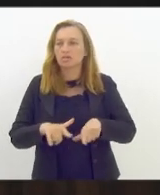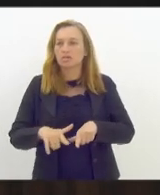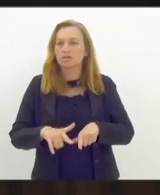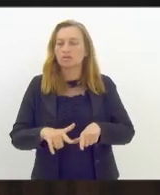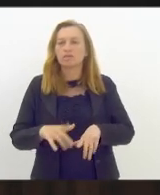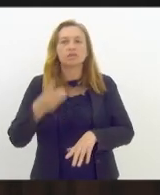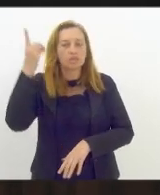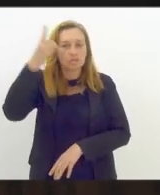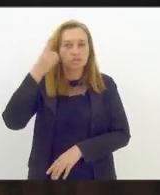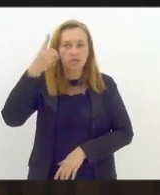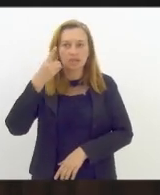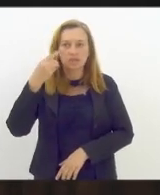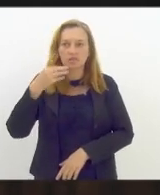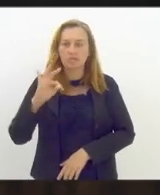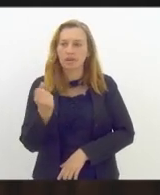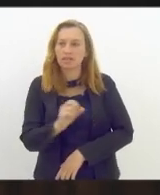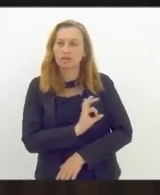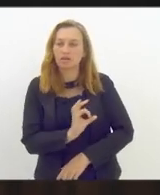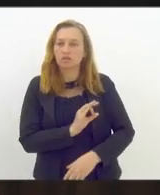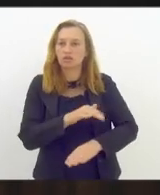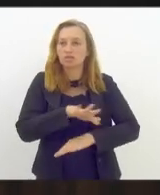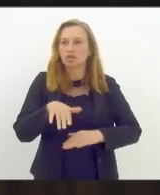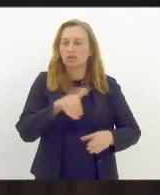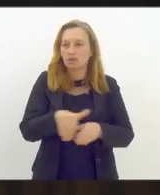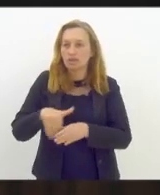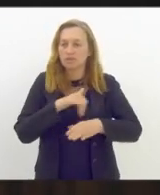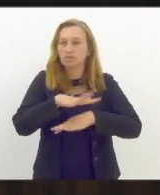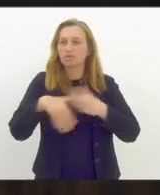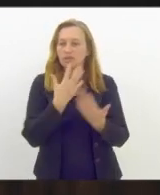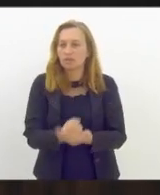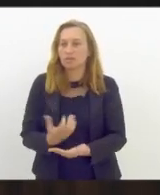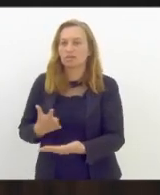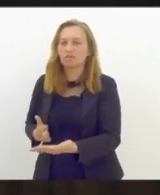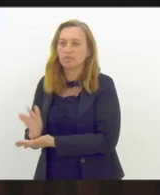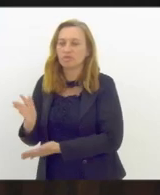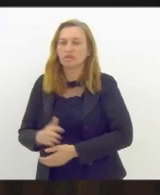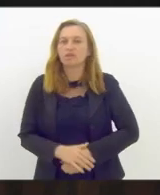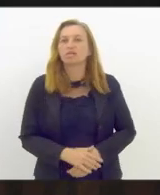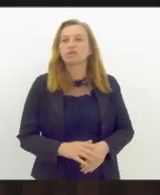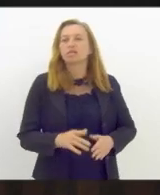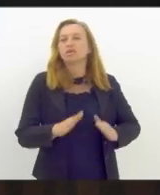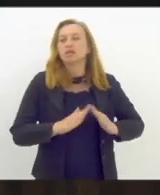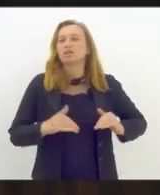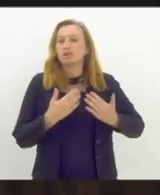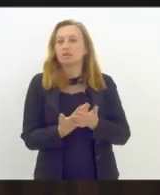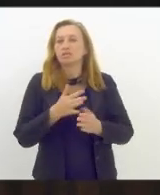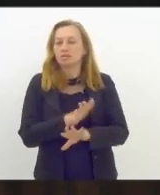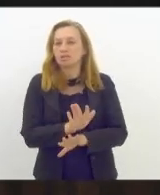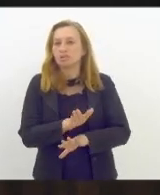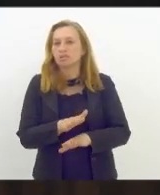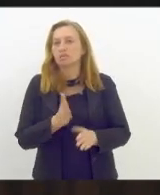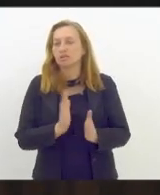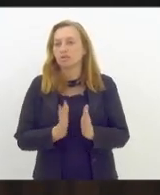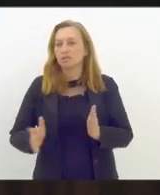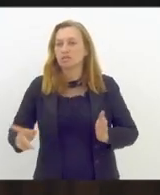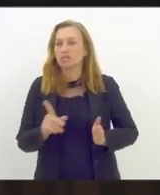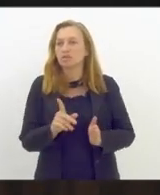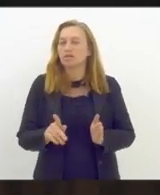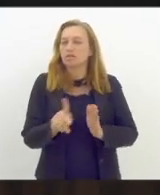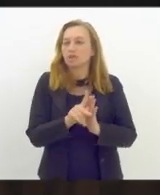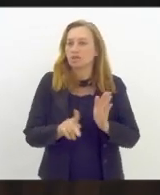da deputada Marta Rocha. Em votação, senhores que aprovam, permaneçam como estão, aprovado. Ao requerimento de inclusão da ordem do dia do projeto